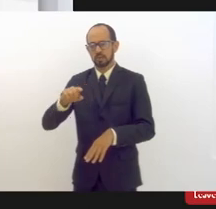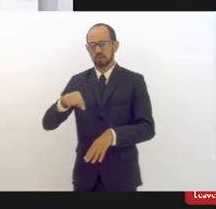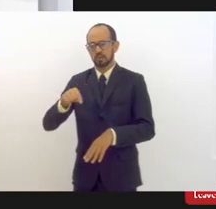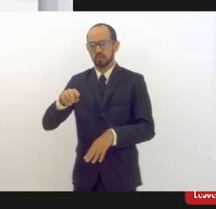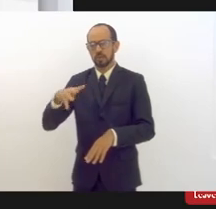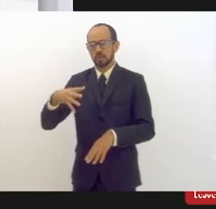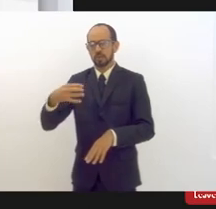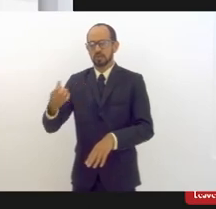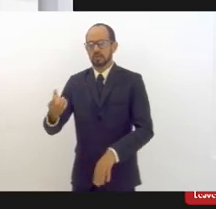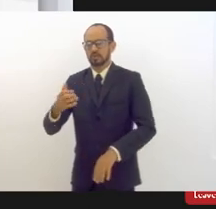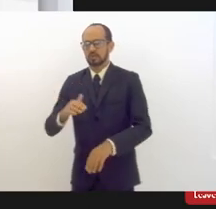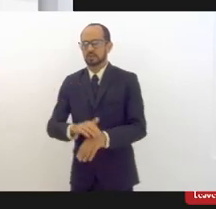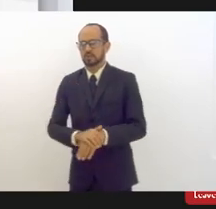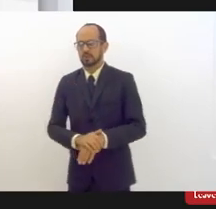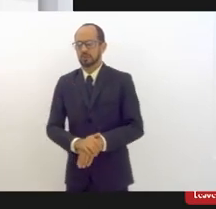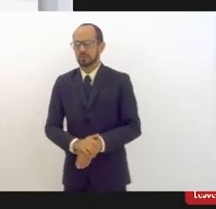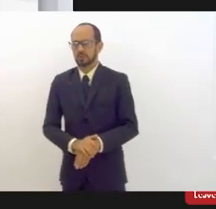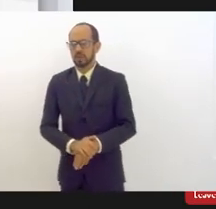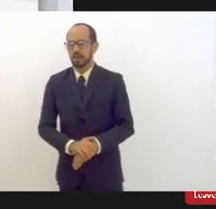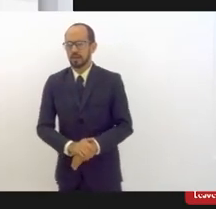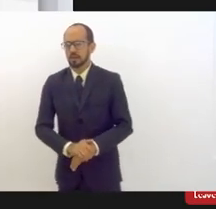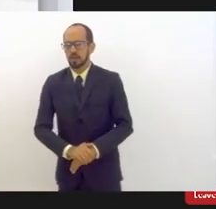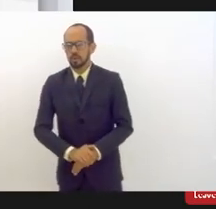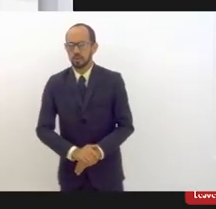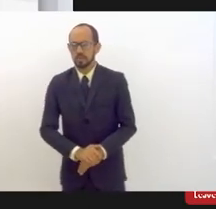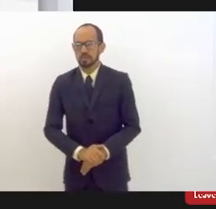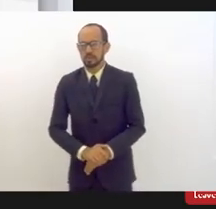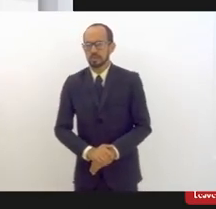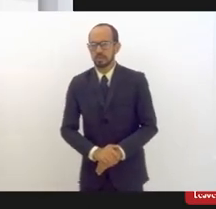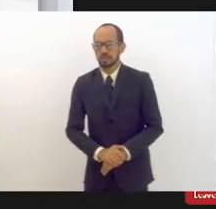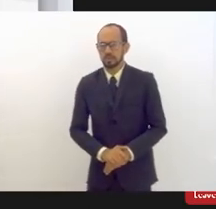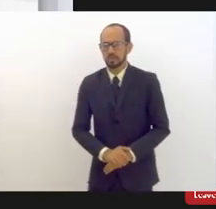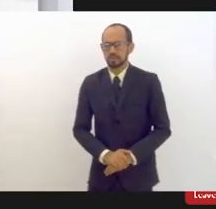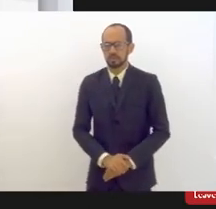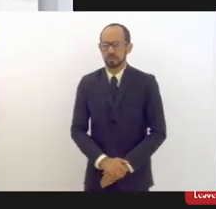R$4.324,46. E aqui a gente colocou a média de remuneração também por cargo horário, né?